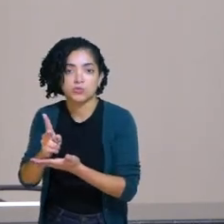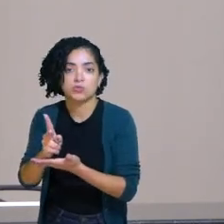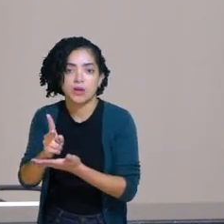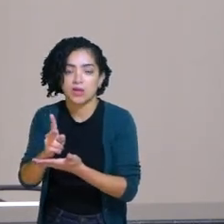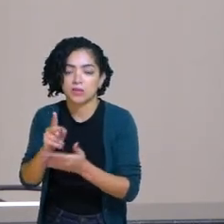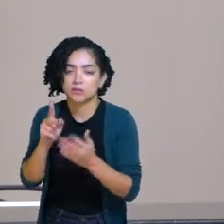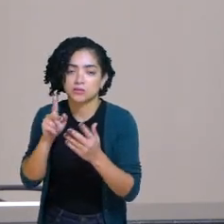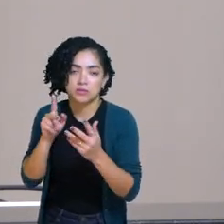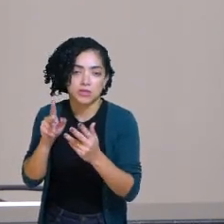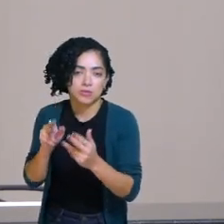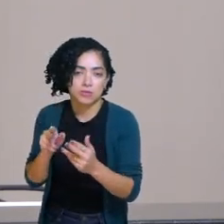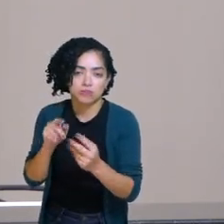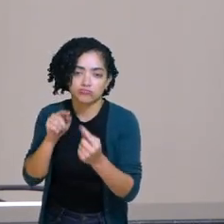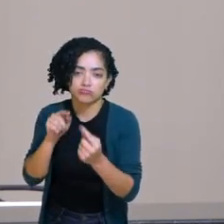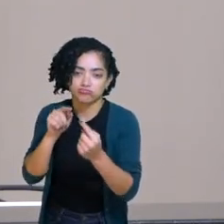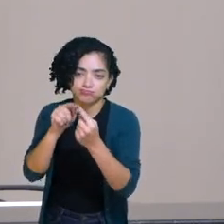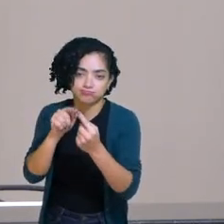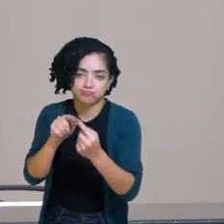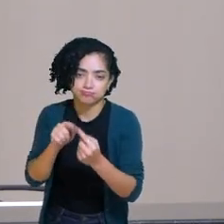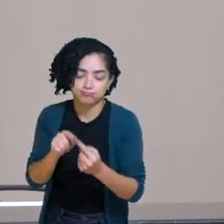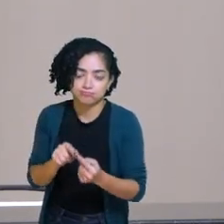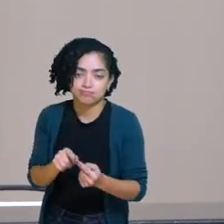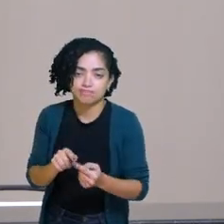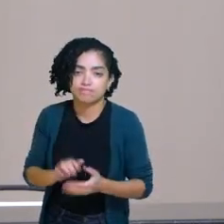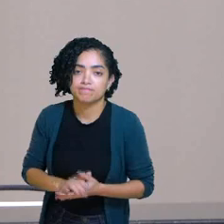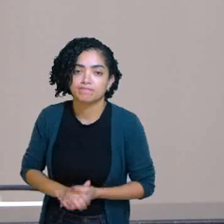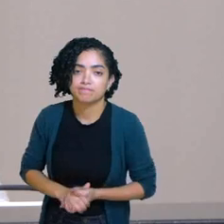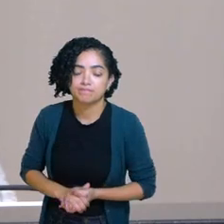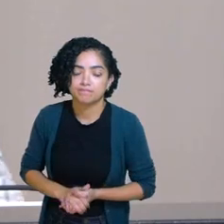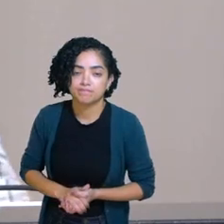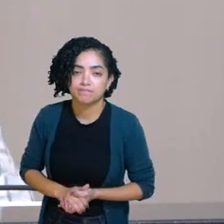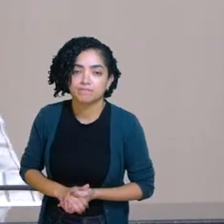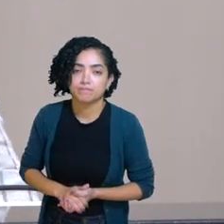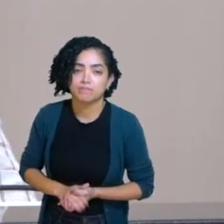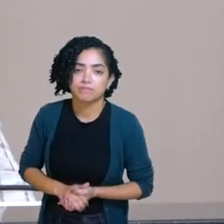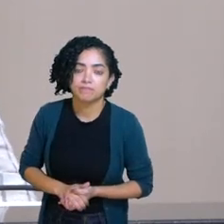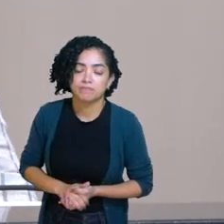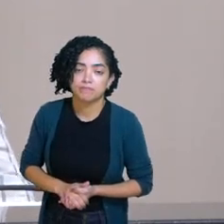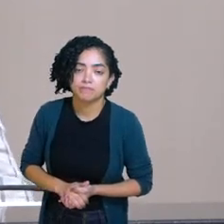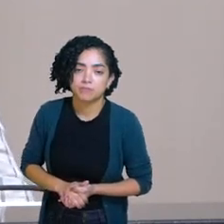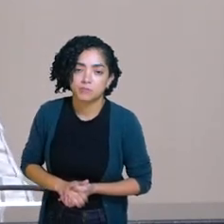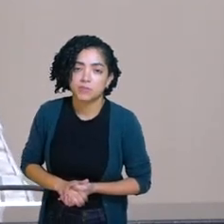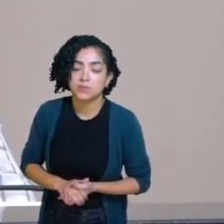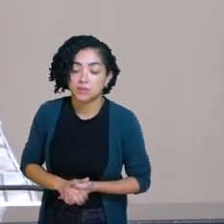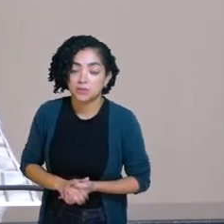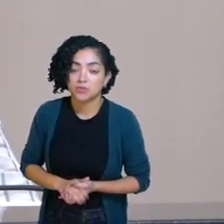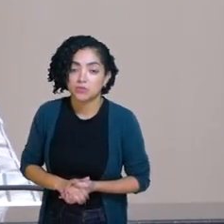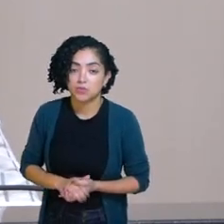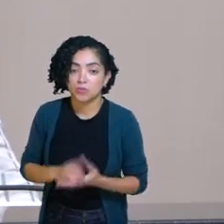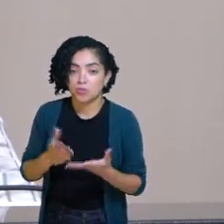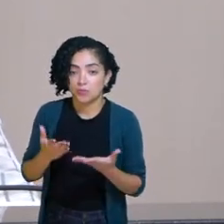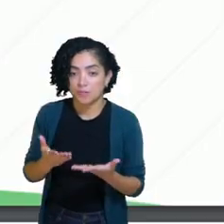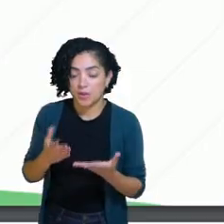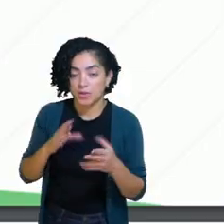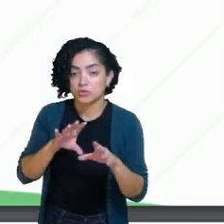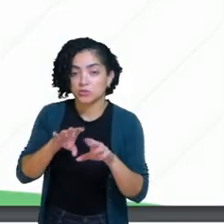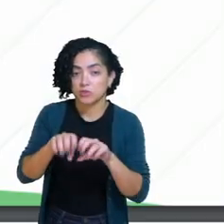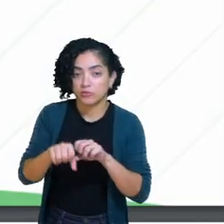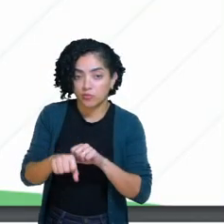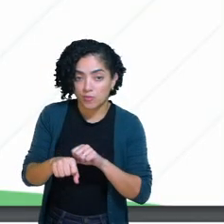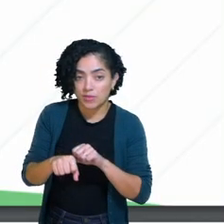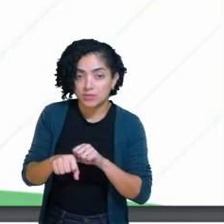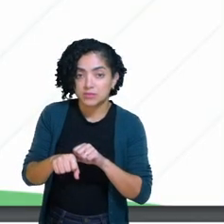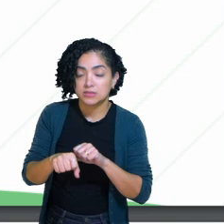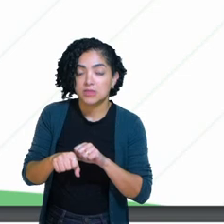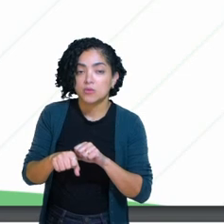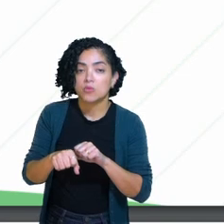mesmos moldes então ainda como parte da formação inte da formação